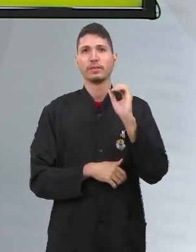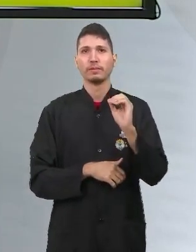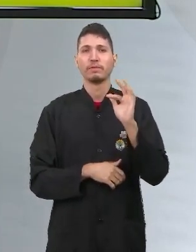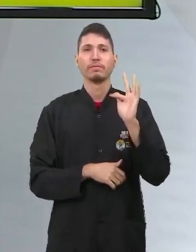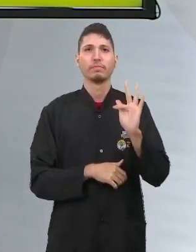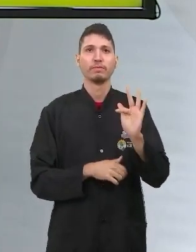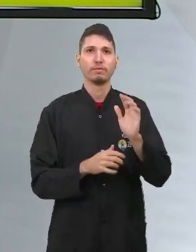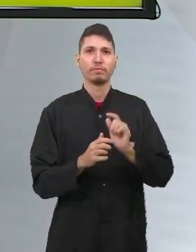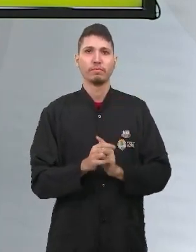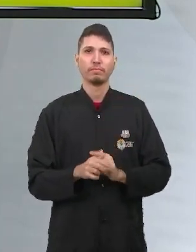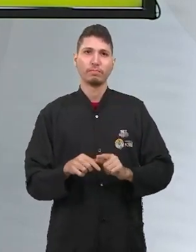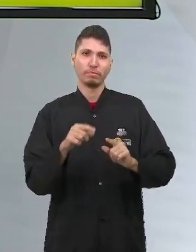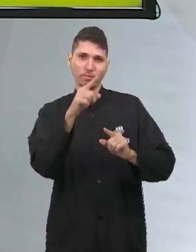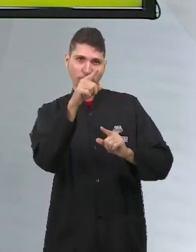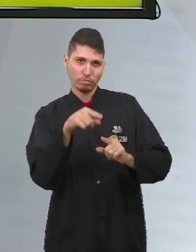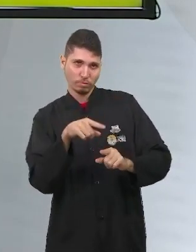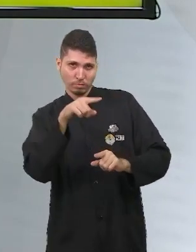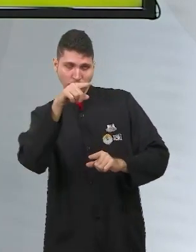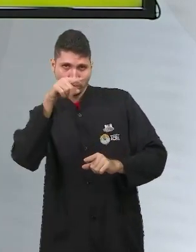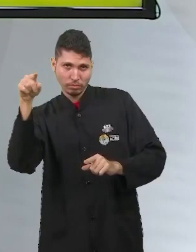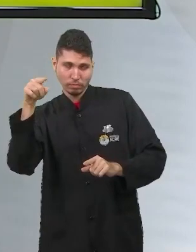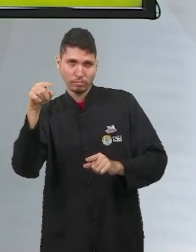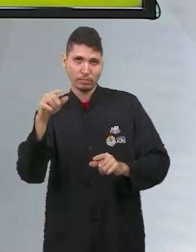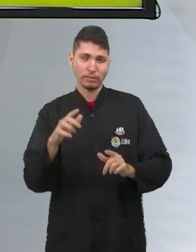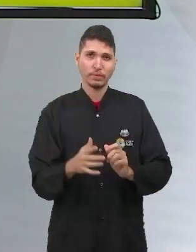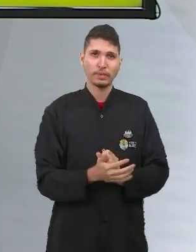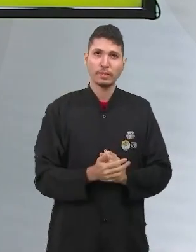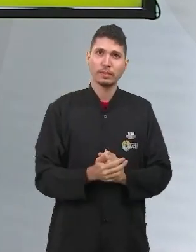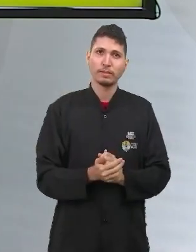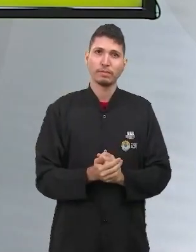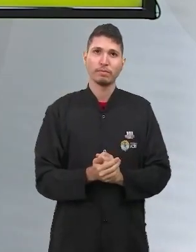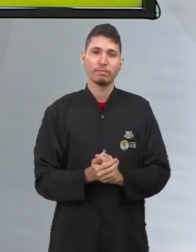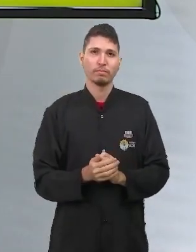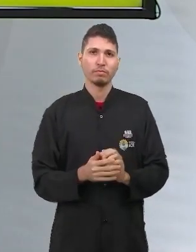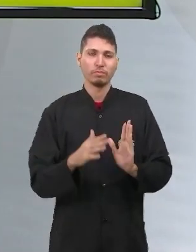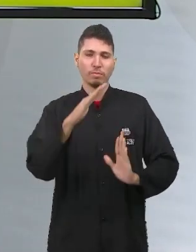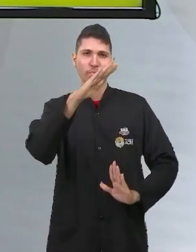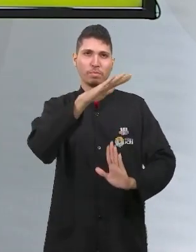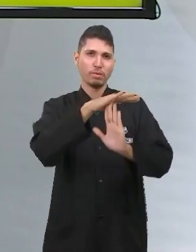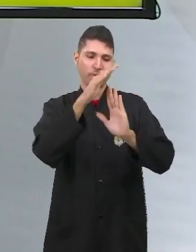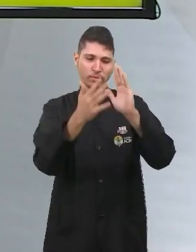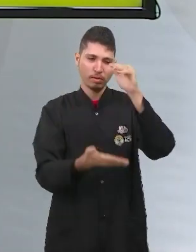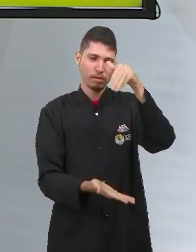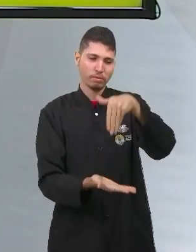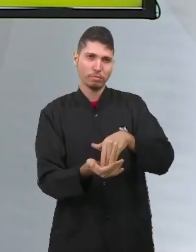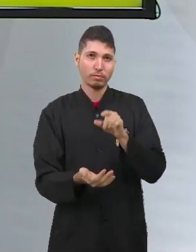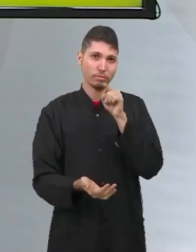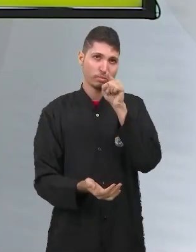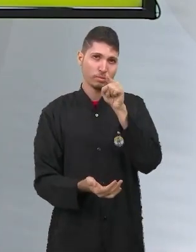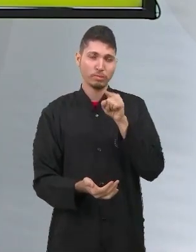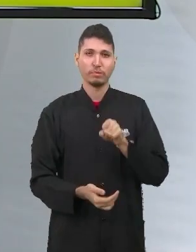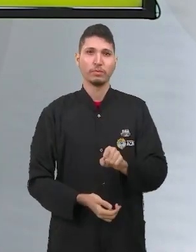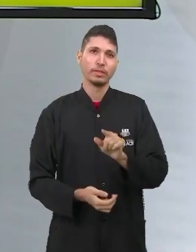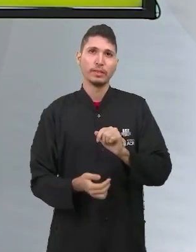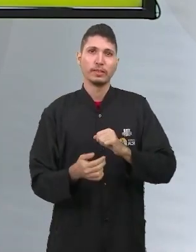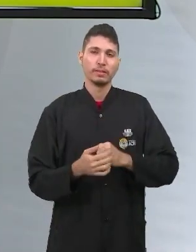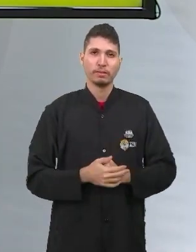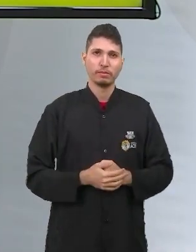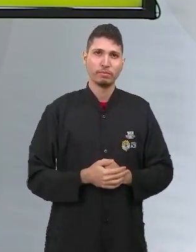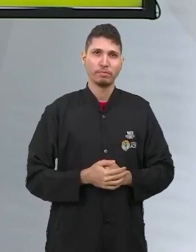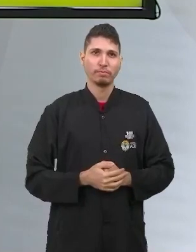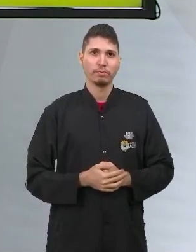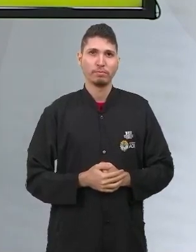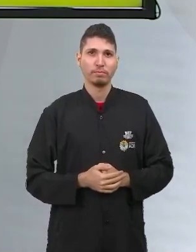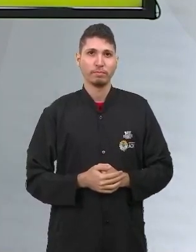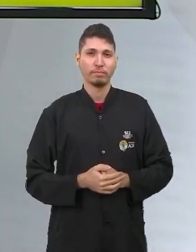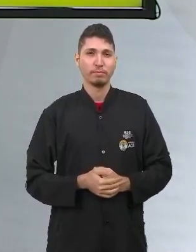de Bhaskara, a parte de vértices da parábola, tá bom? A ideia de ponto de máximo e mínimo, tá bom, gente? Essa aqui é uma abordagem inicial, aconselho vocês,